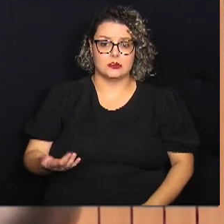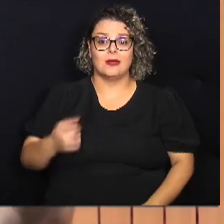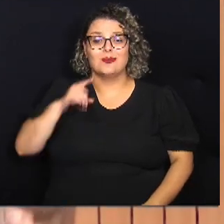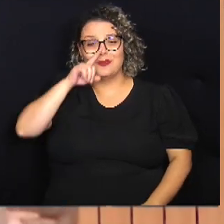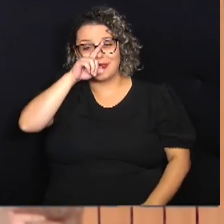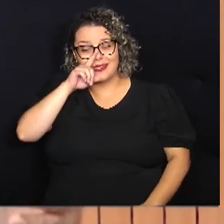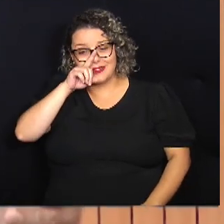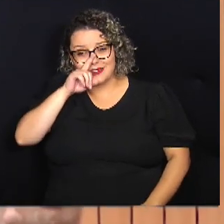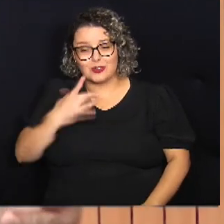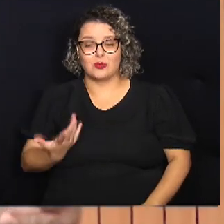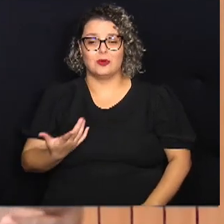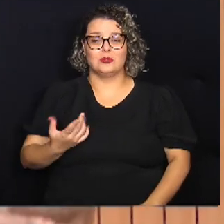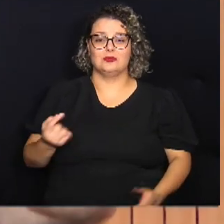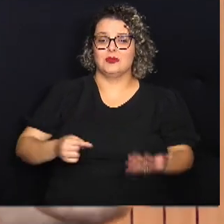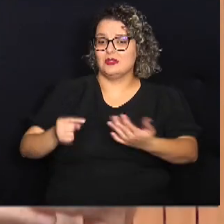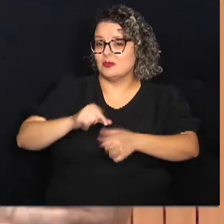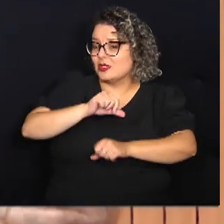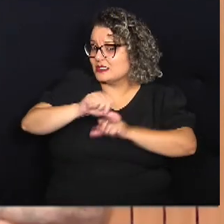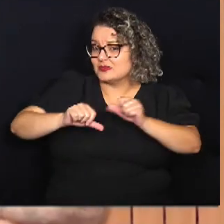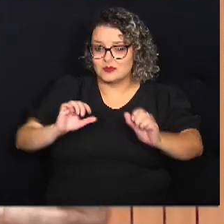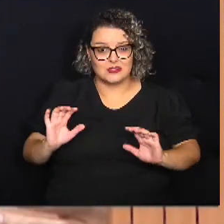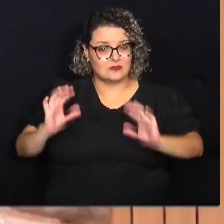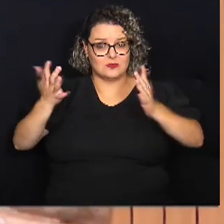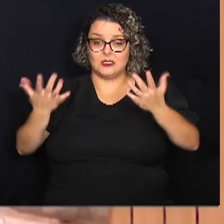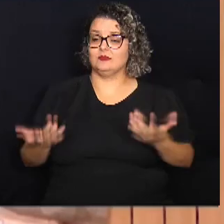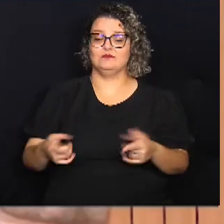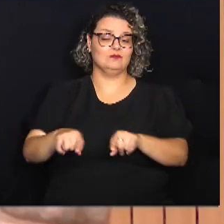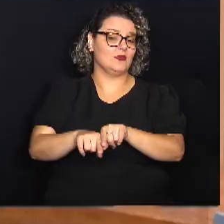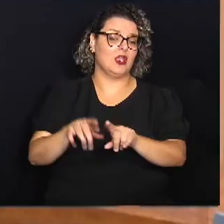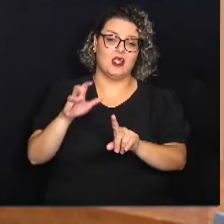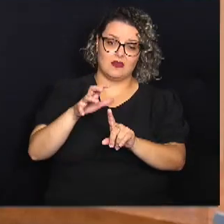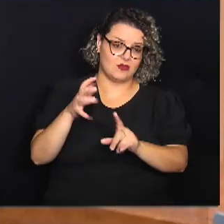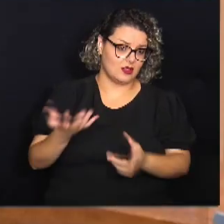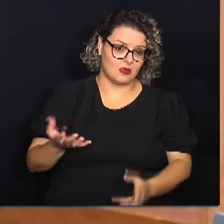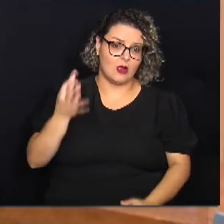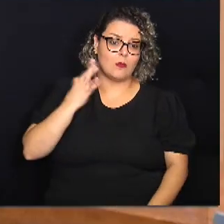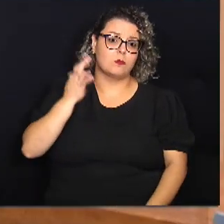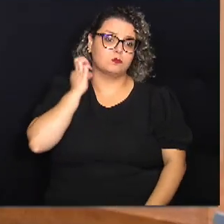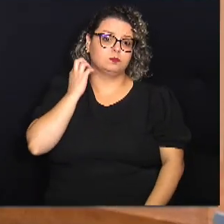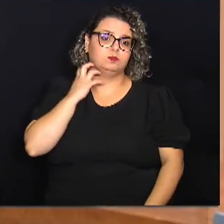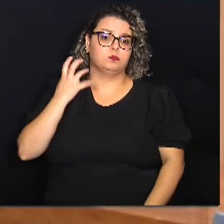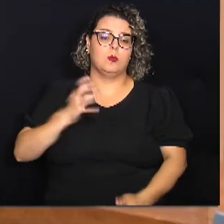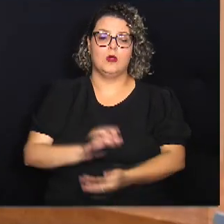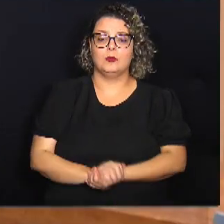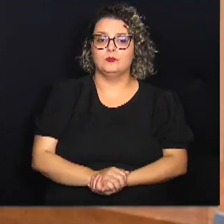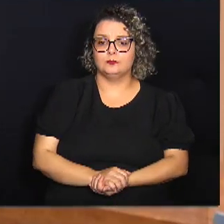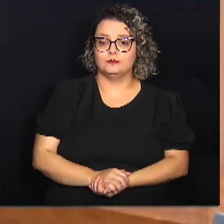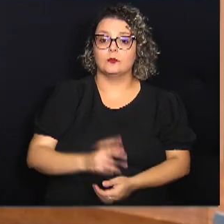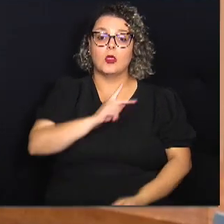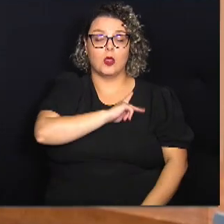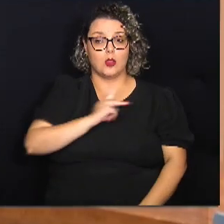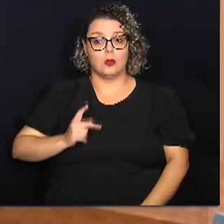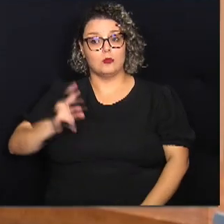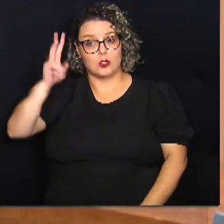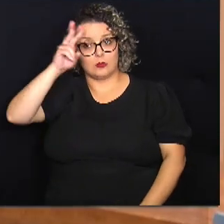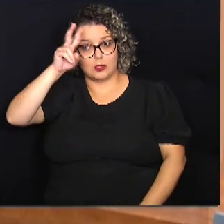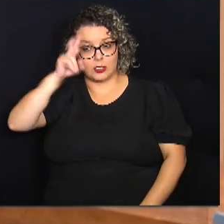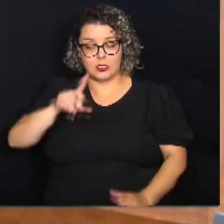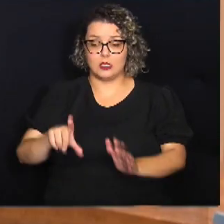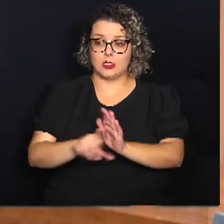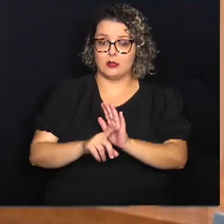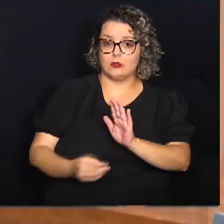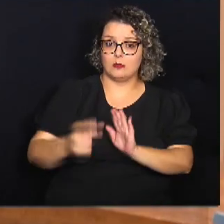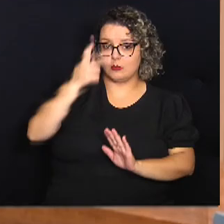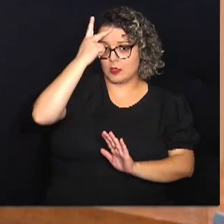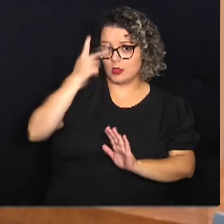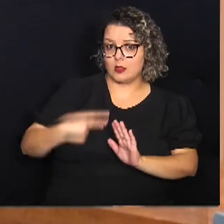perigosa com as questões das mudanças climáticas. Isso também tem impacto para as abelhas. O presidente lembrou da lei de sua autoria para